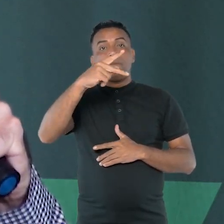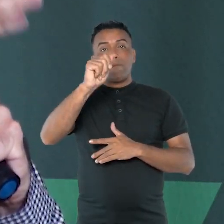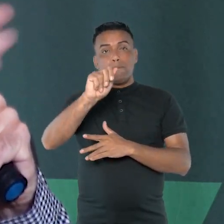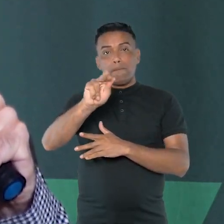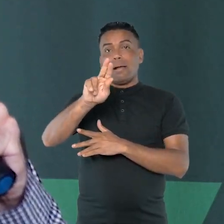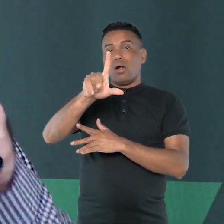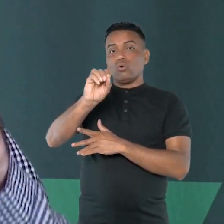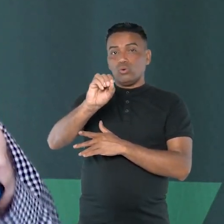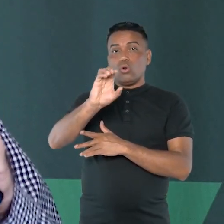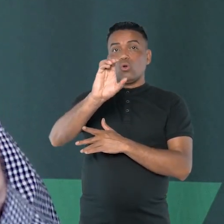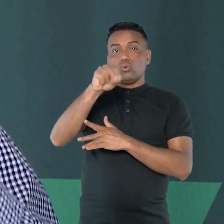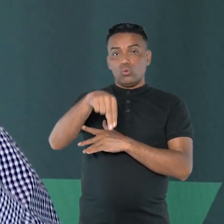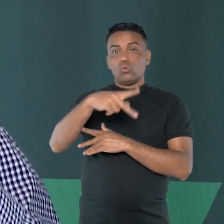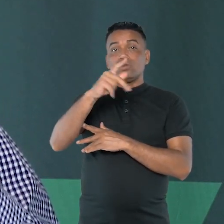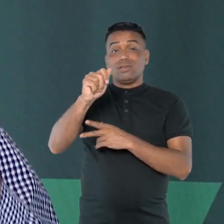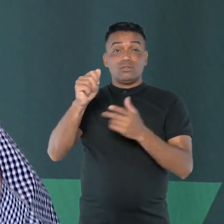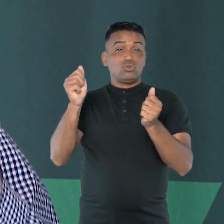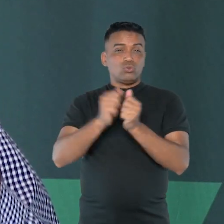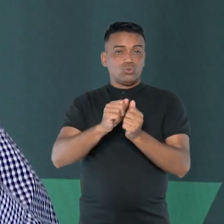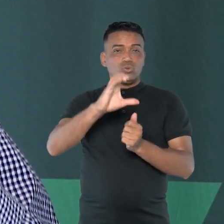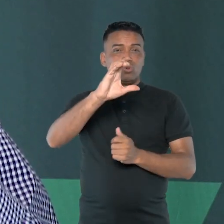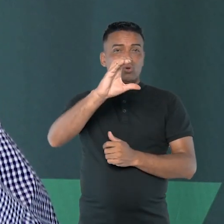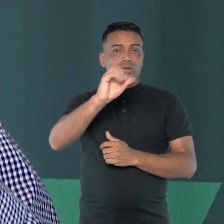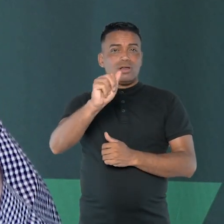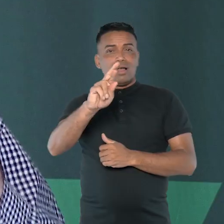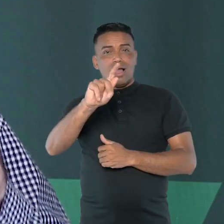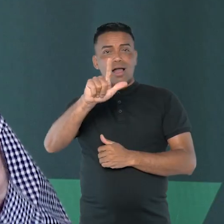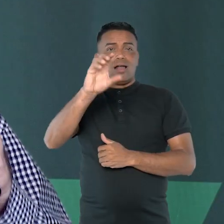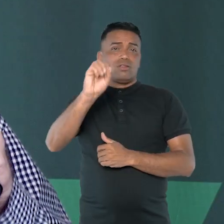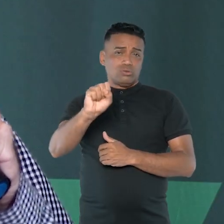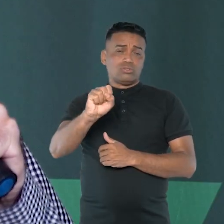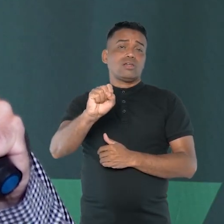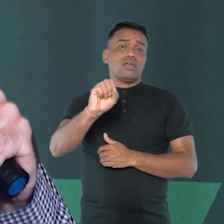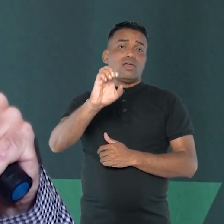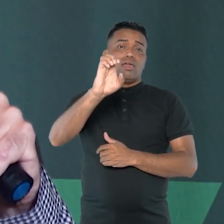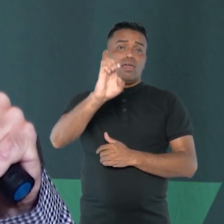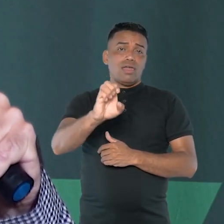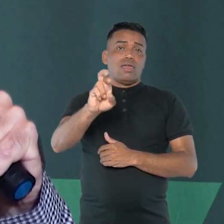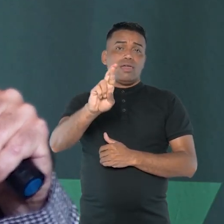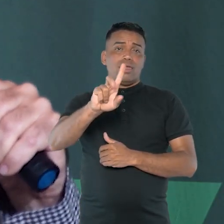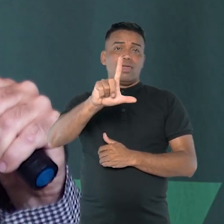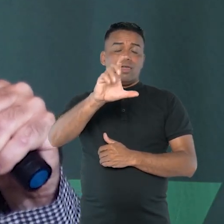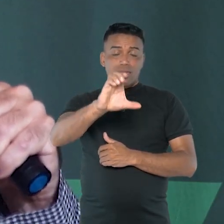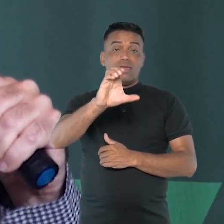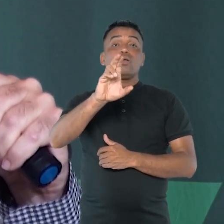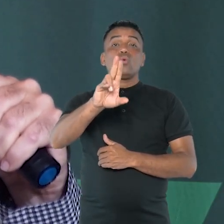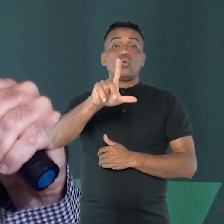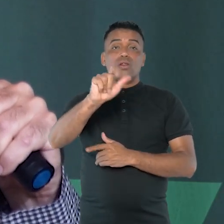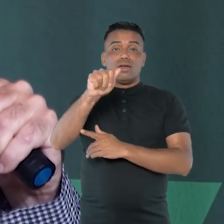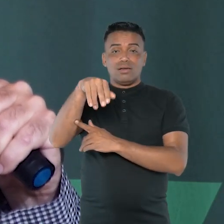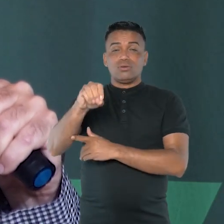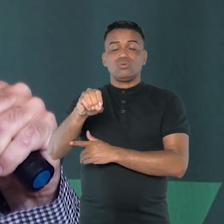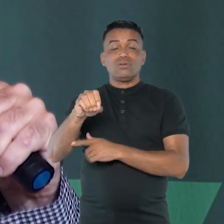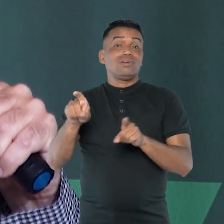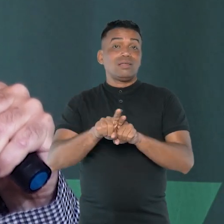imenso, junto com o Carlos Herculano e tantas outras pessoas, tantos outros colaboradores. Mas você tem o FMG preservando o arquivo